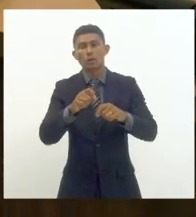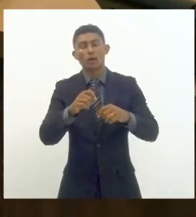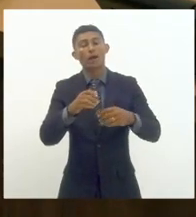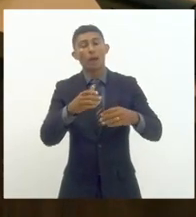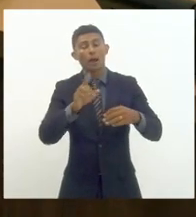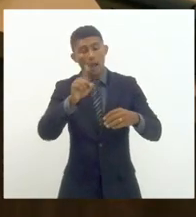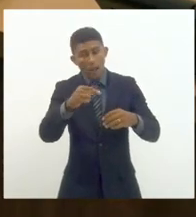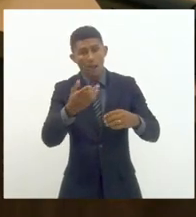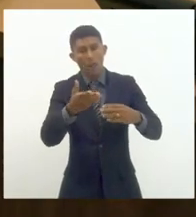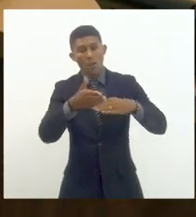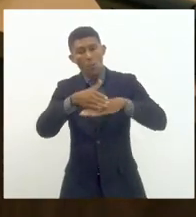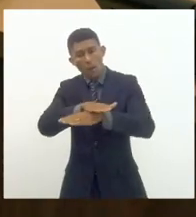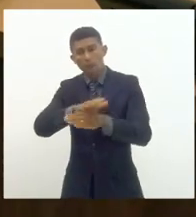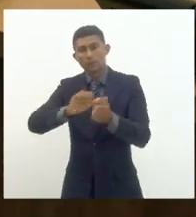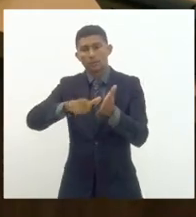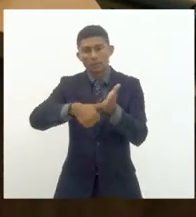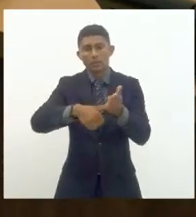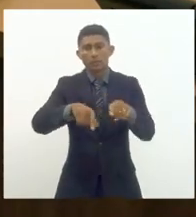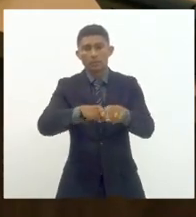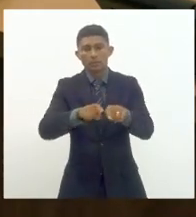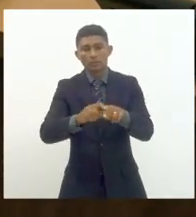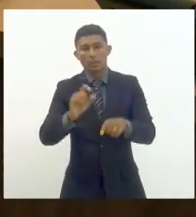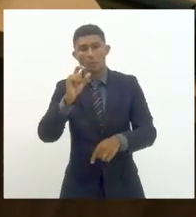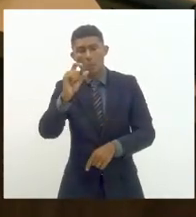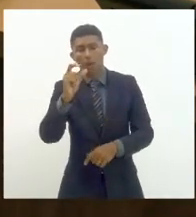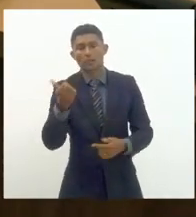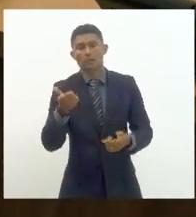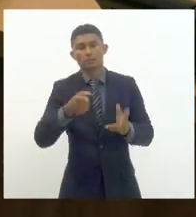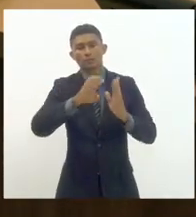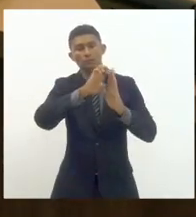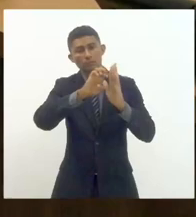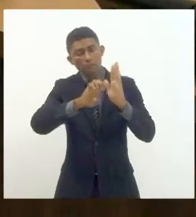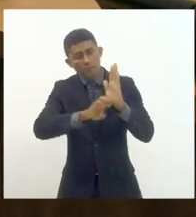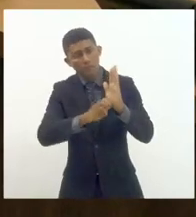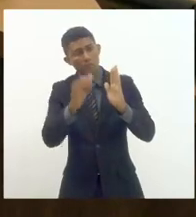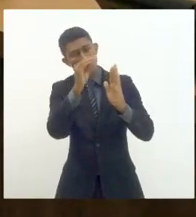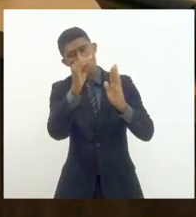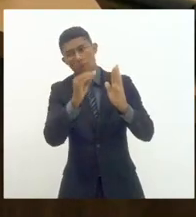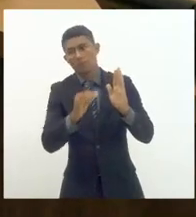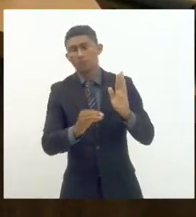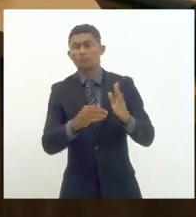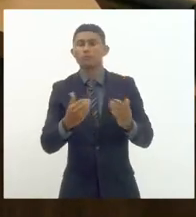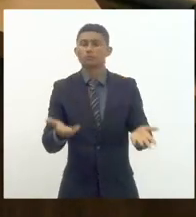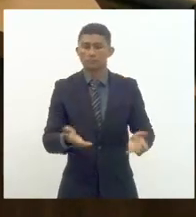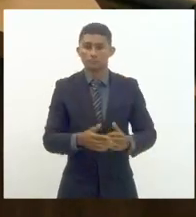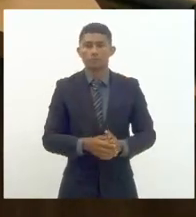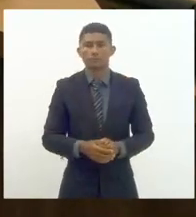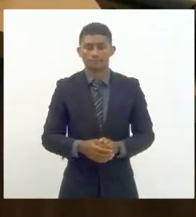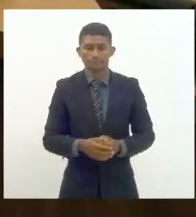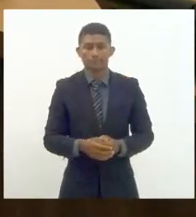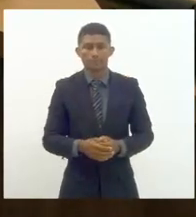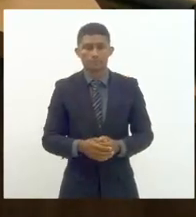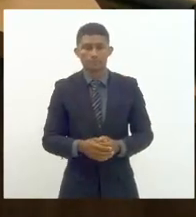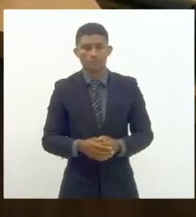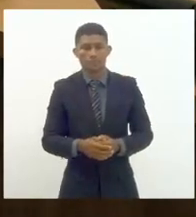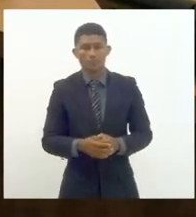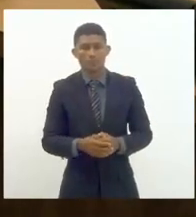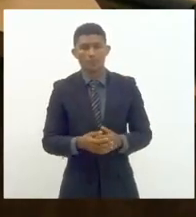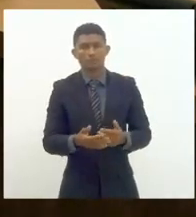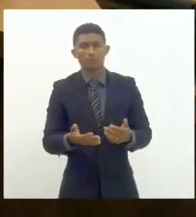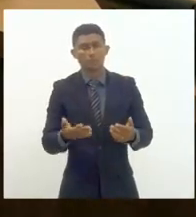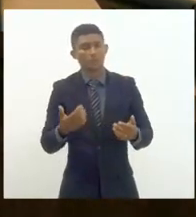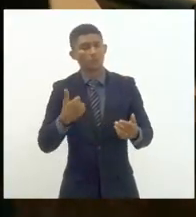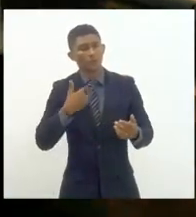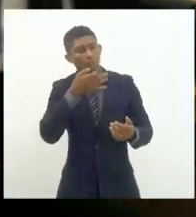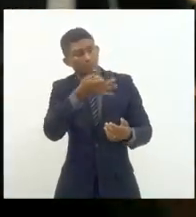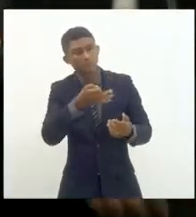e colecionador de moedas. Então, eu emendei o projeto todo. Então, estou sendo condescendente com vossa excelência, agora na